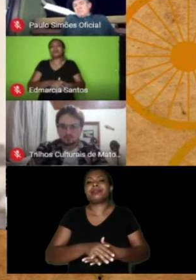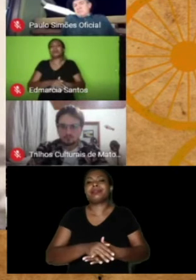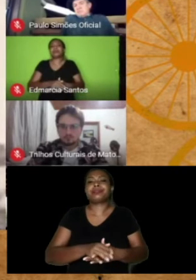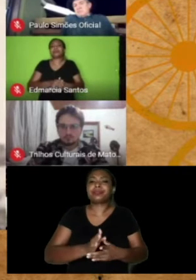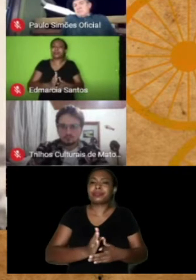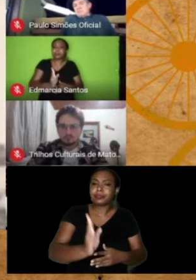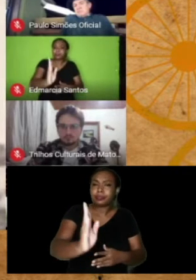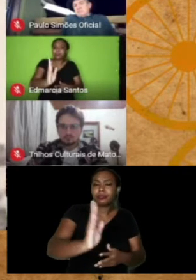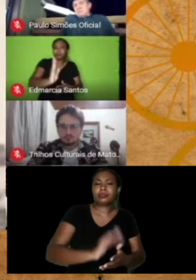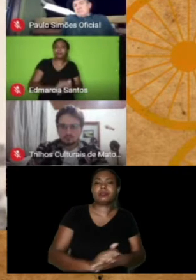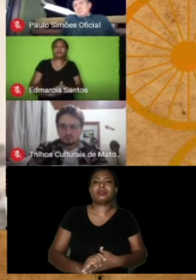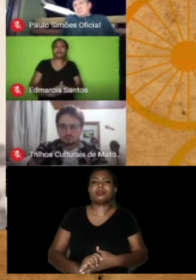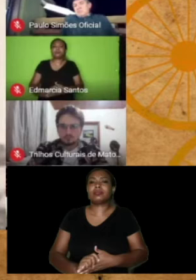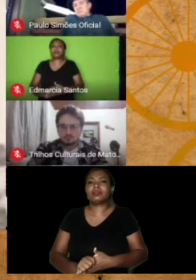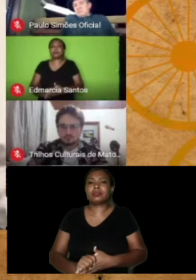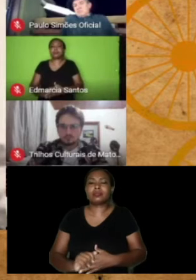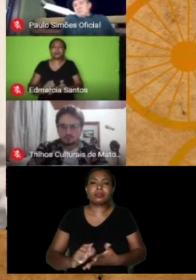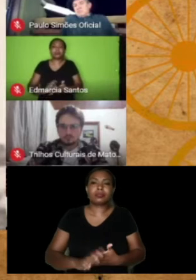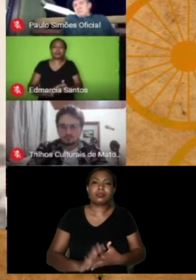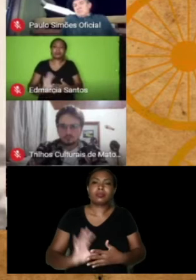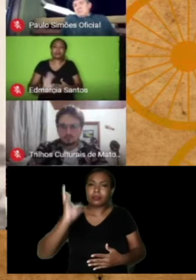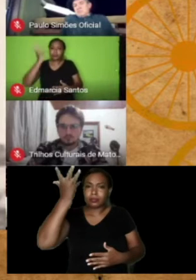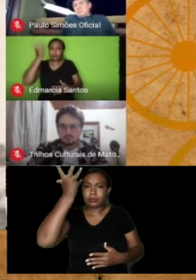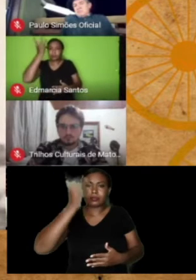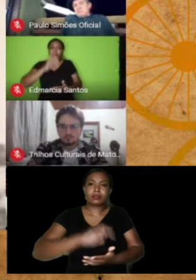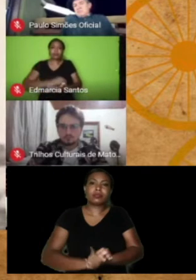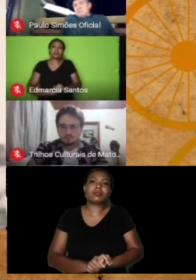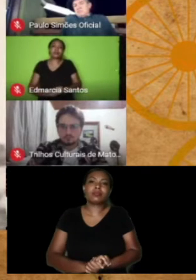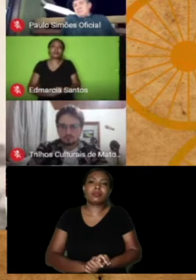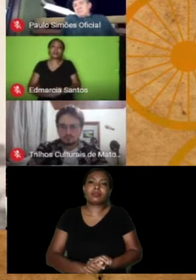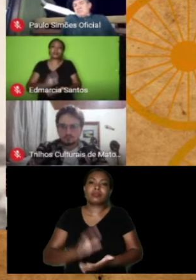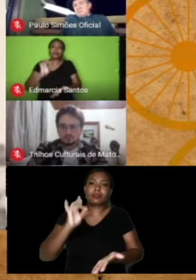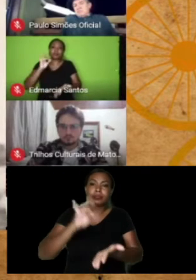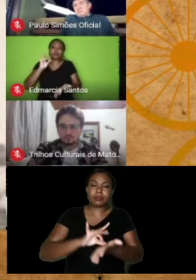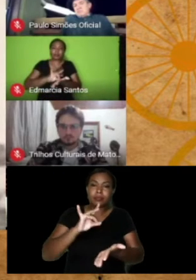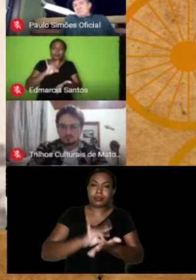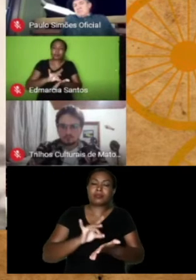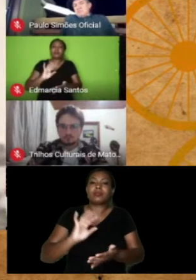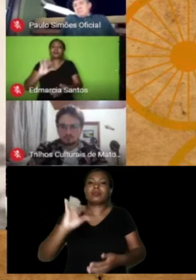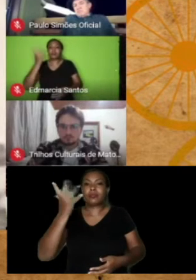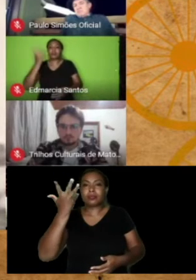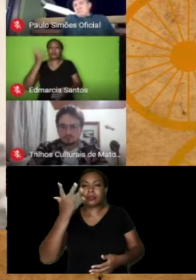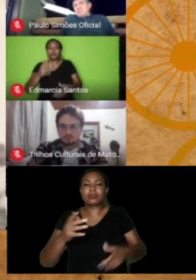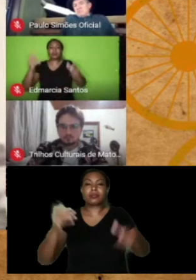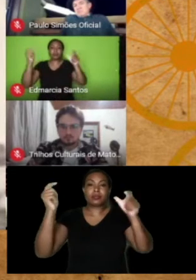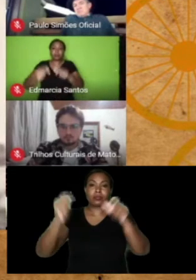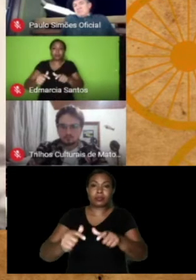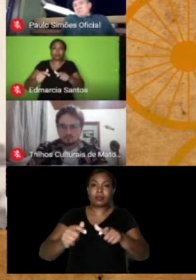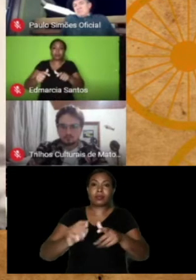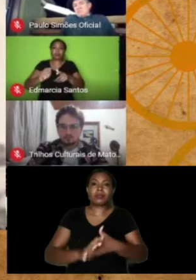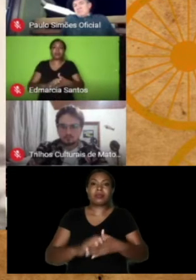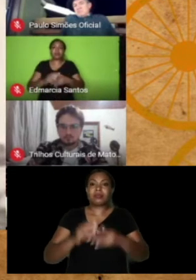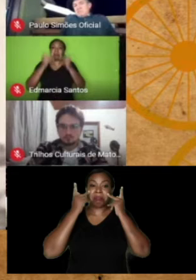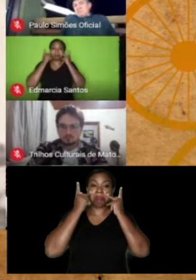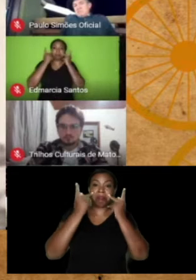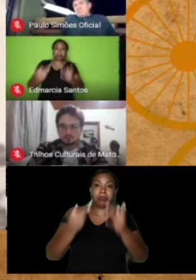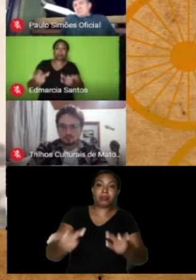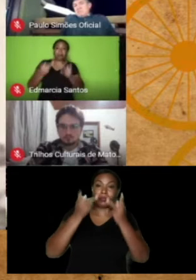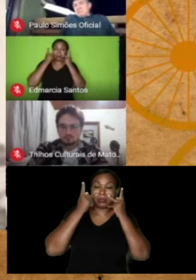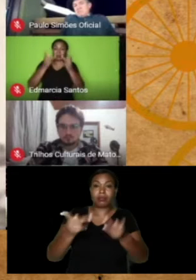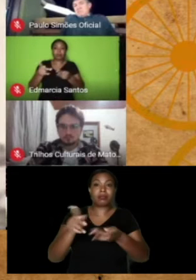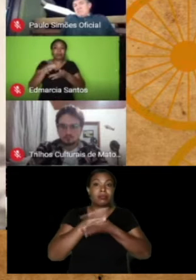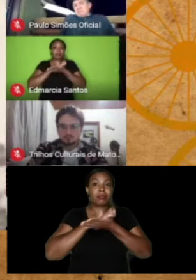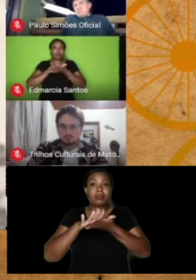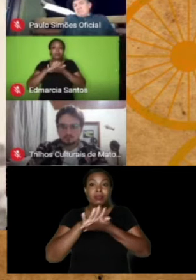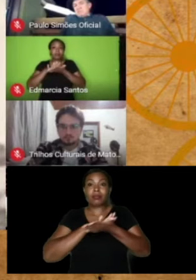o entorno ferroviário se tornou um lugar inóspito, né? Um lugar que não é muito bem visitado, né?